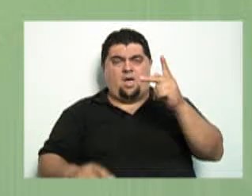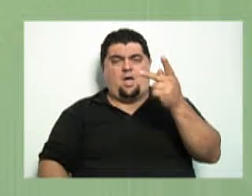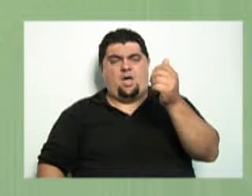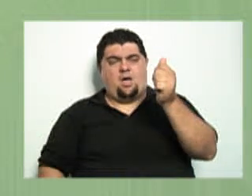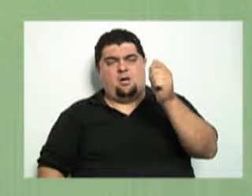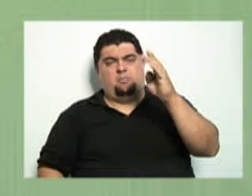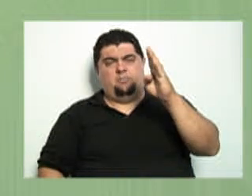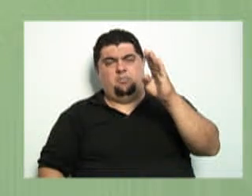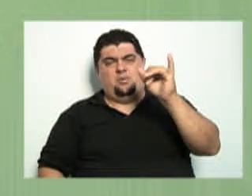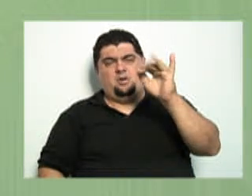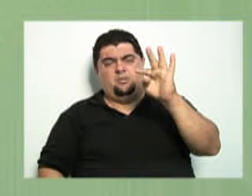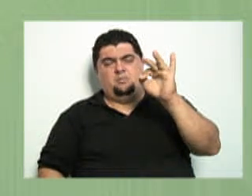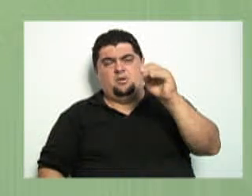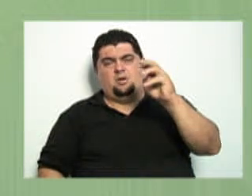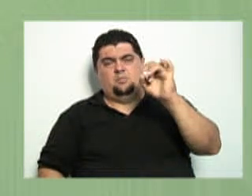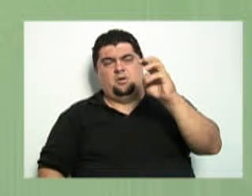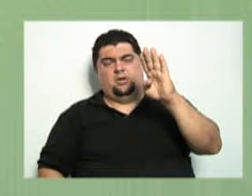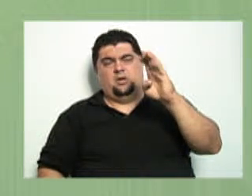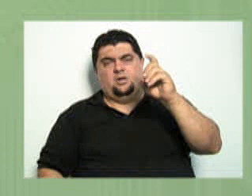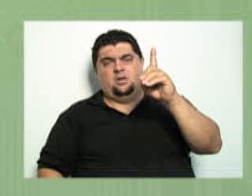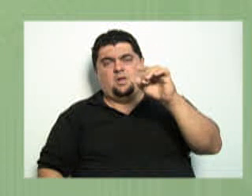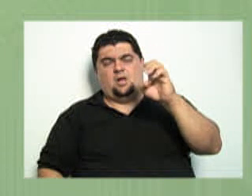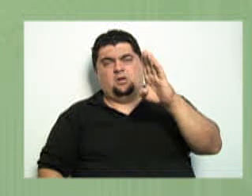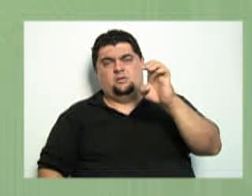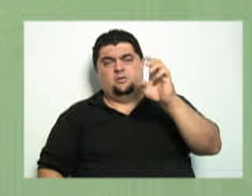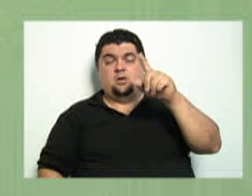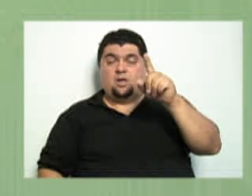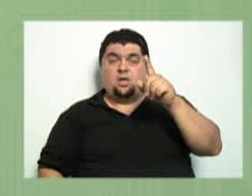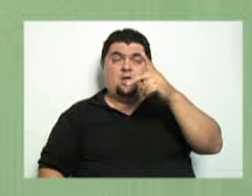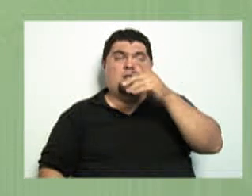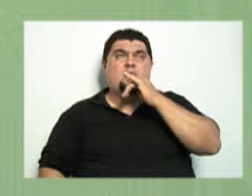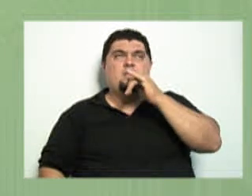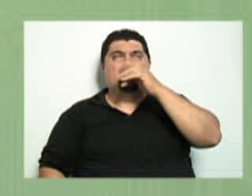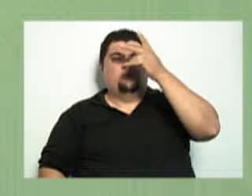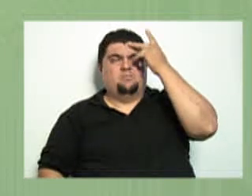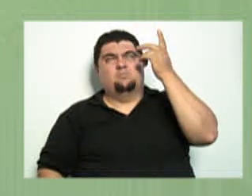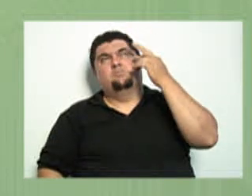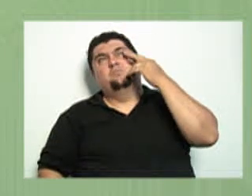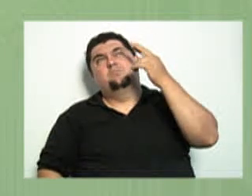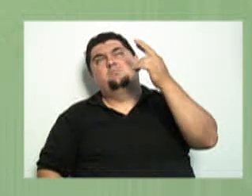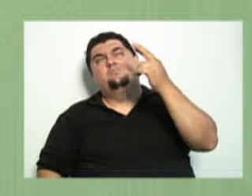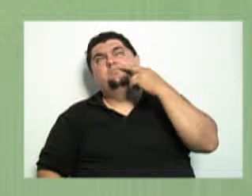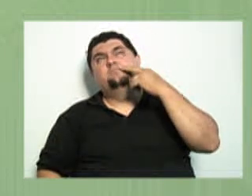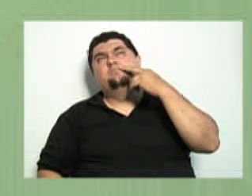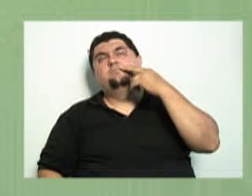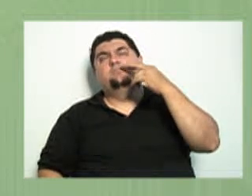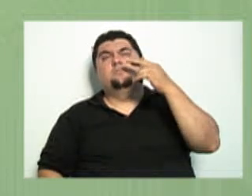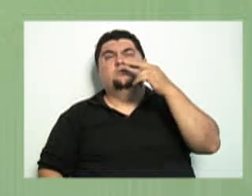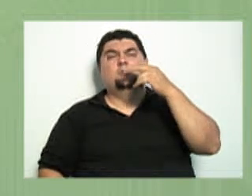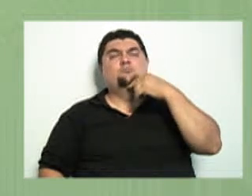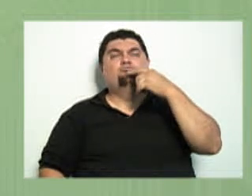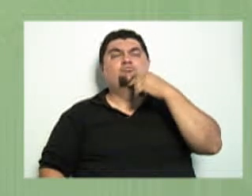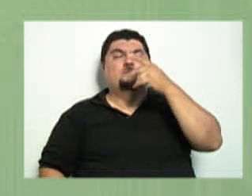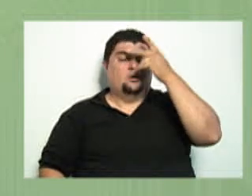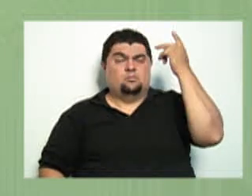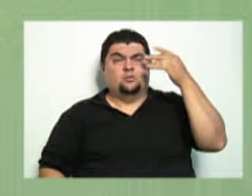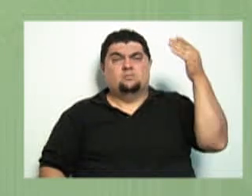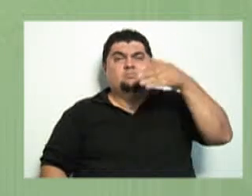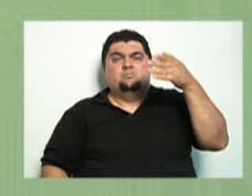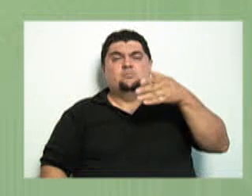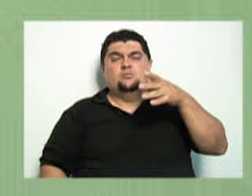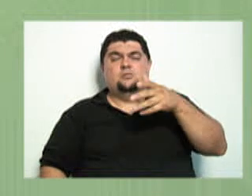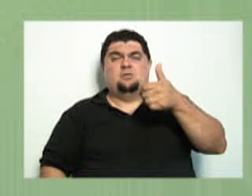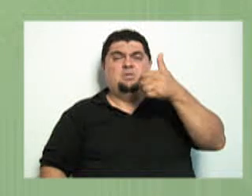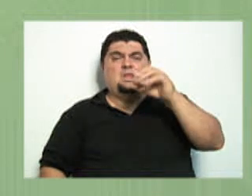ser habitável. Imagina, se Rondônia se tornar um estado com temperaturas até, sei lá, 10 ou 15